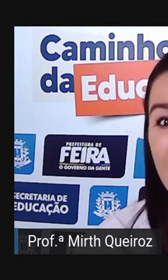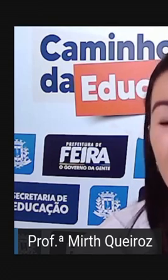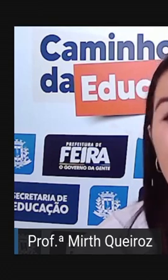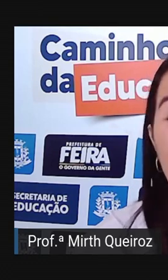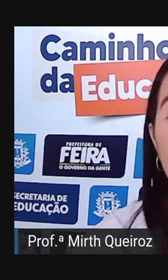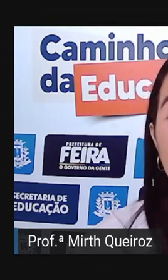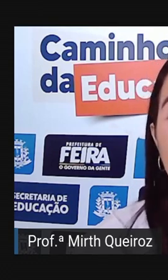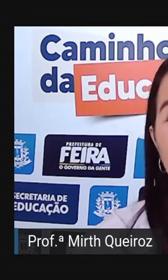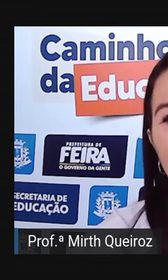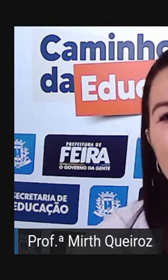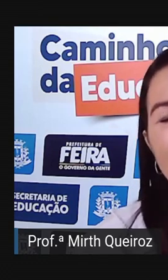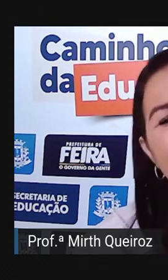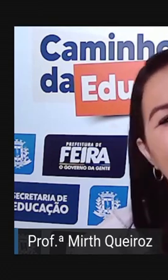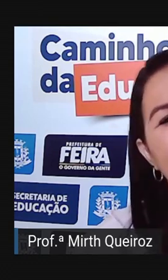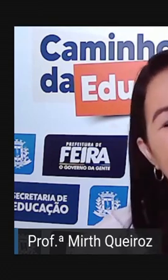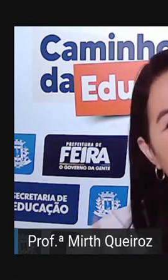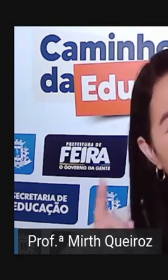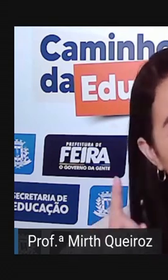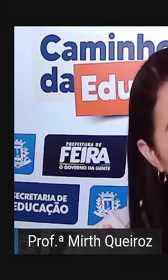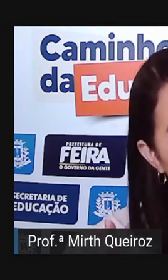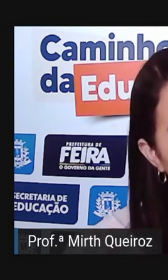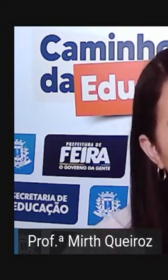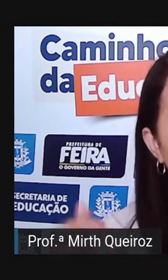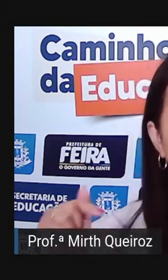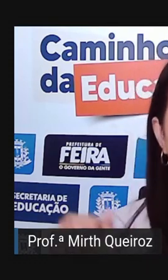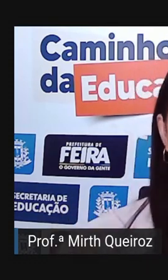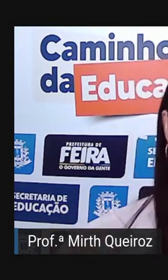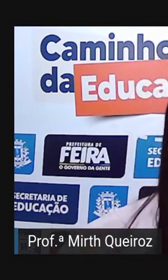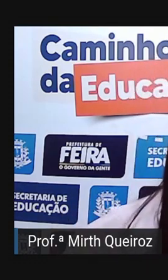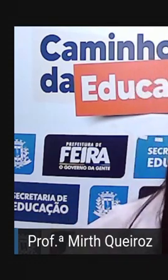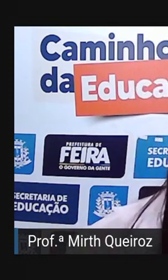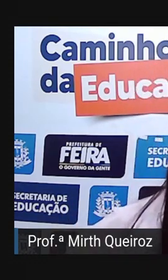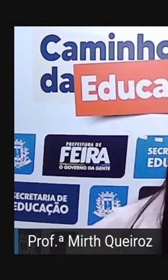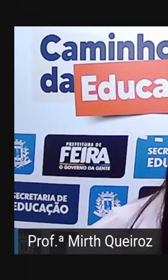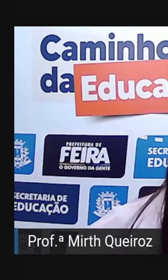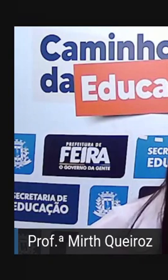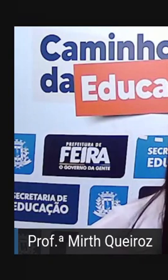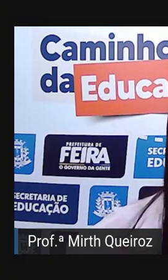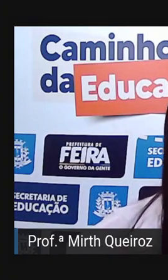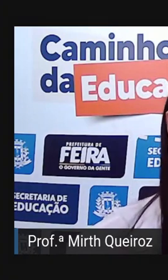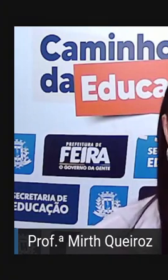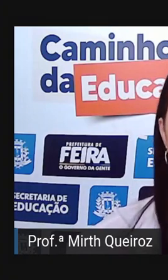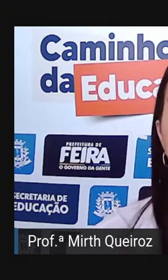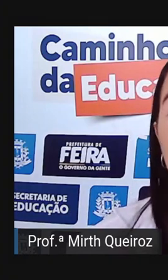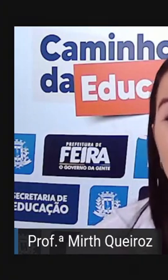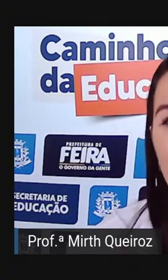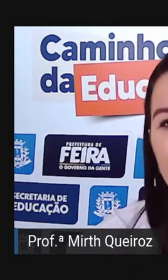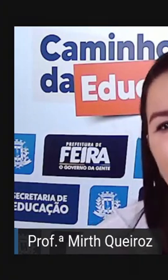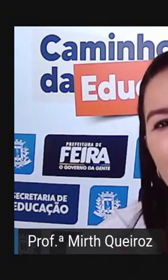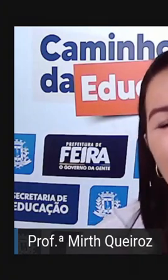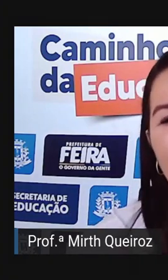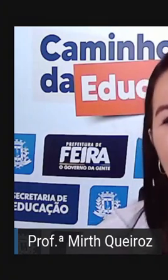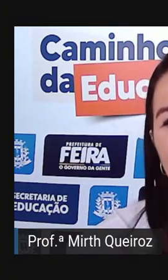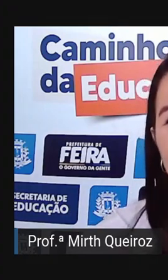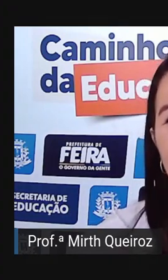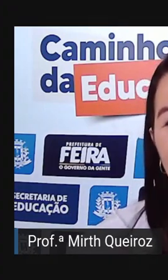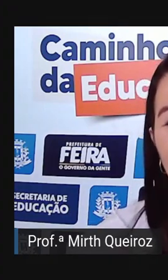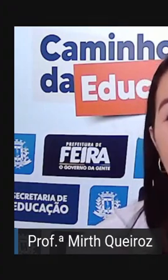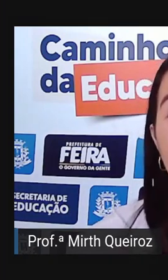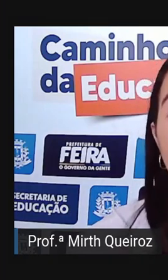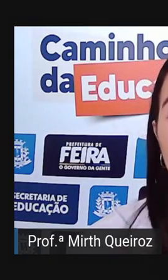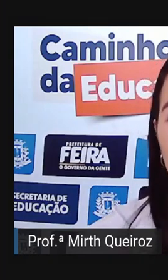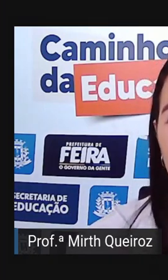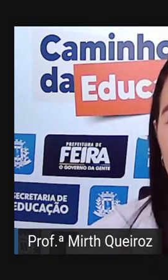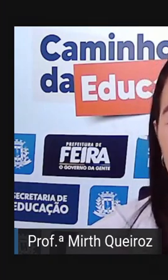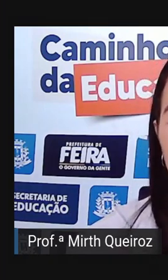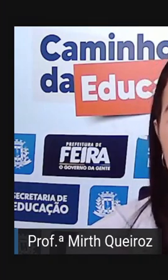Santana? É com enorme alegria que a gente recebe vocês aqui no nosso canal para mais um momento de muito aprendizado.